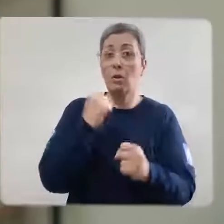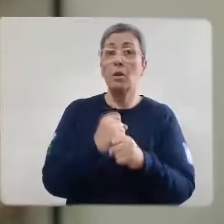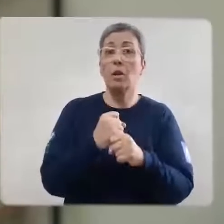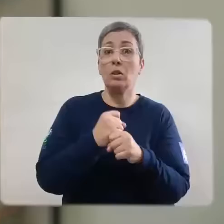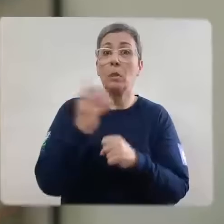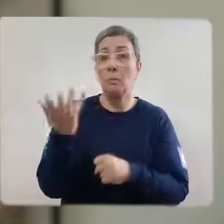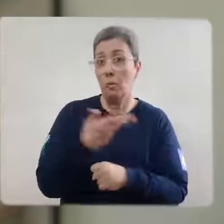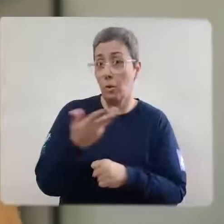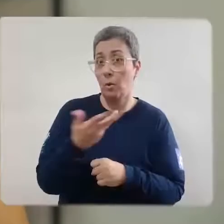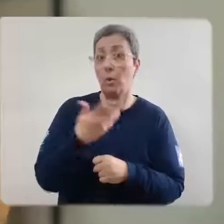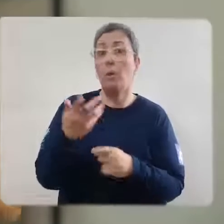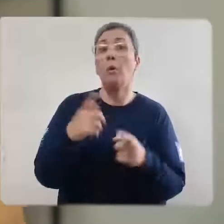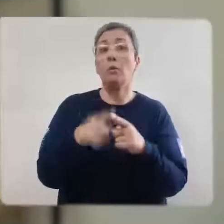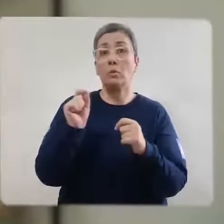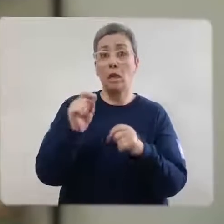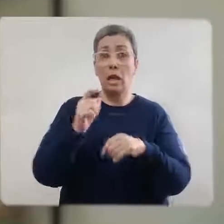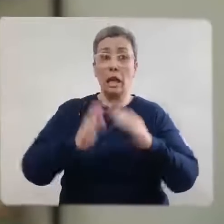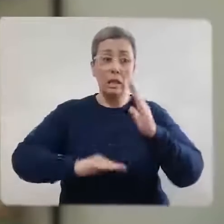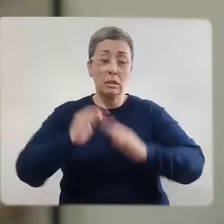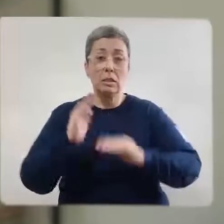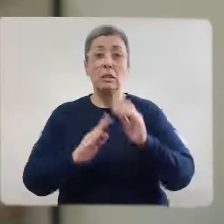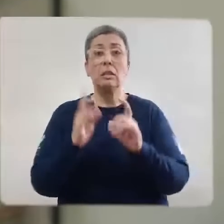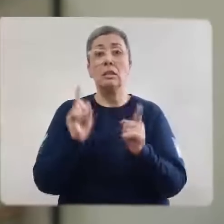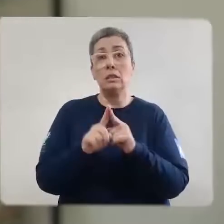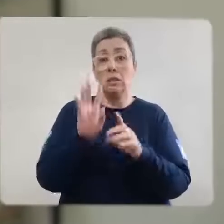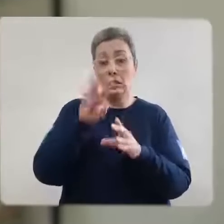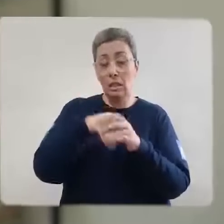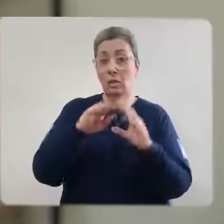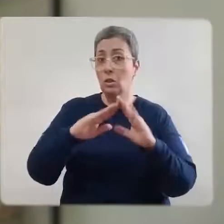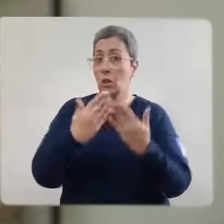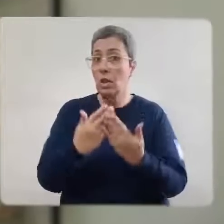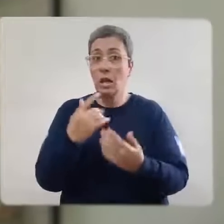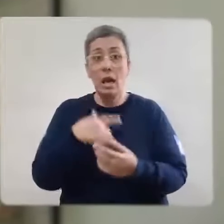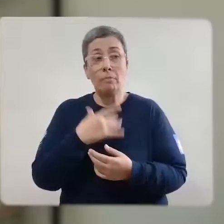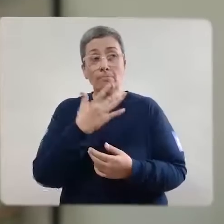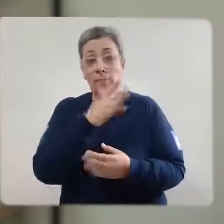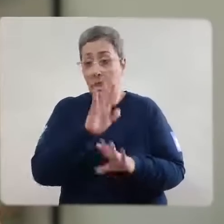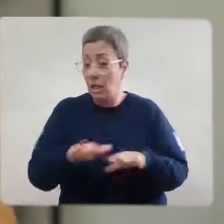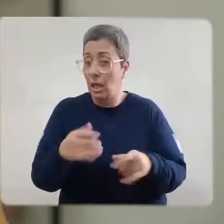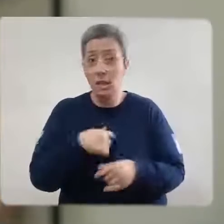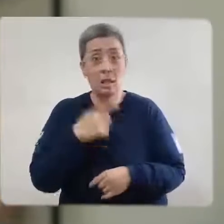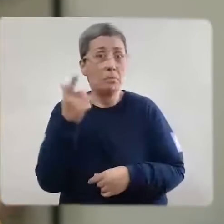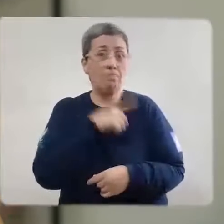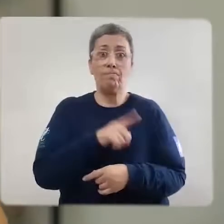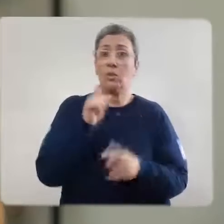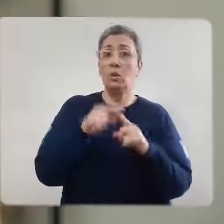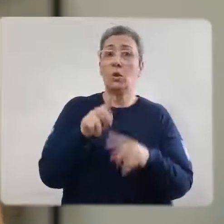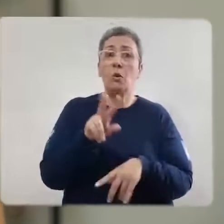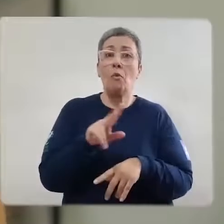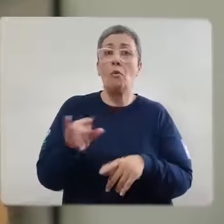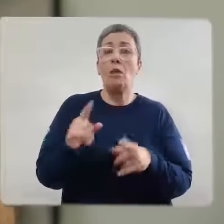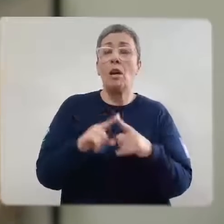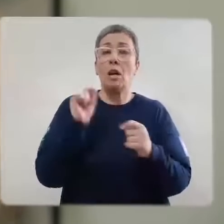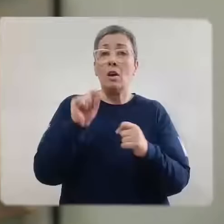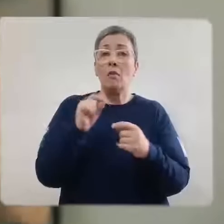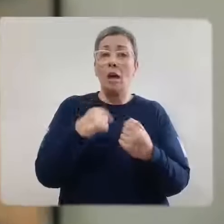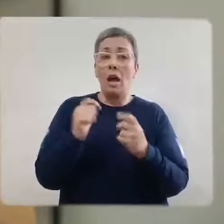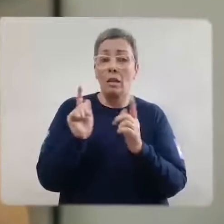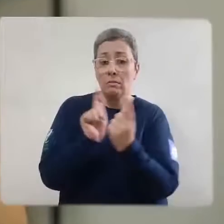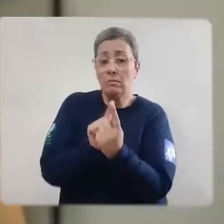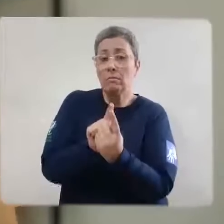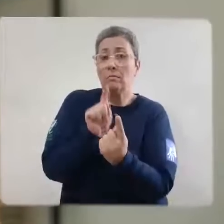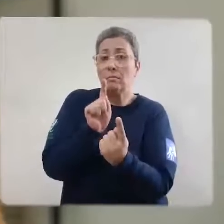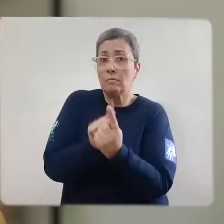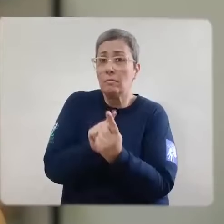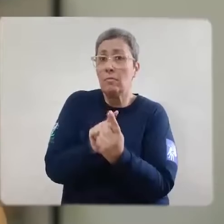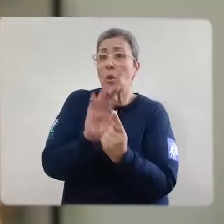ele é muito corrido, a dinâmica da escola é muito corrida, e essa criança não dá conta. E aí, ela vai me